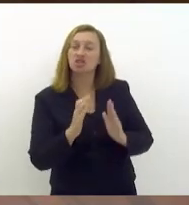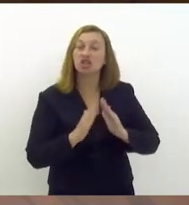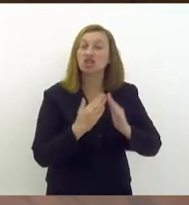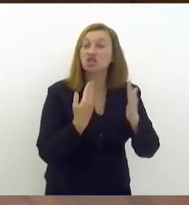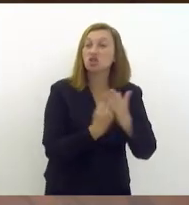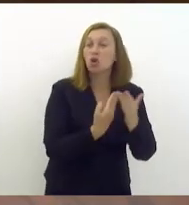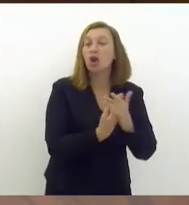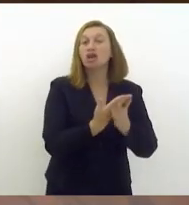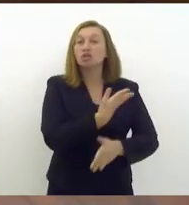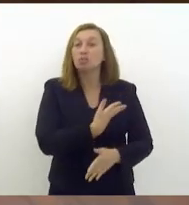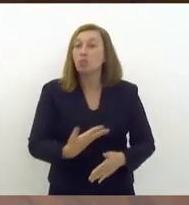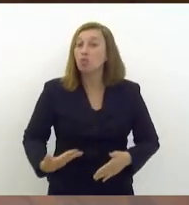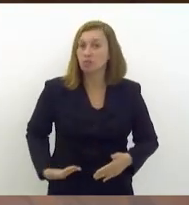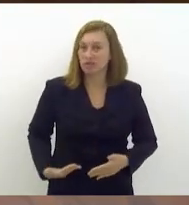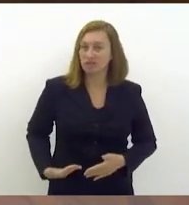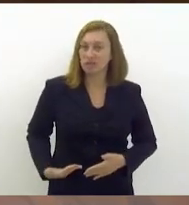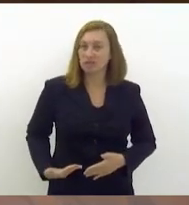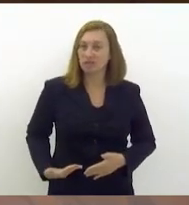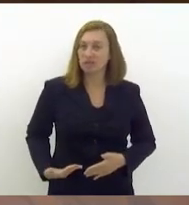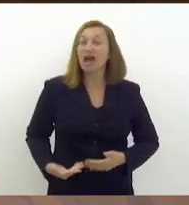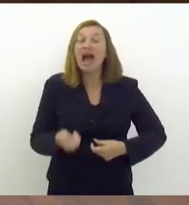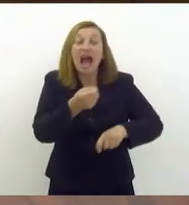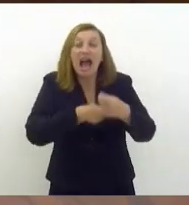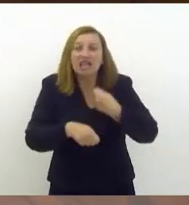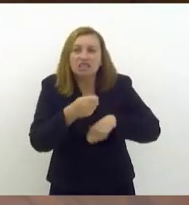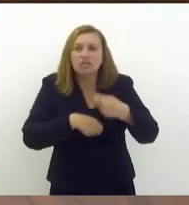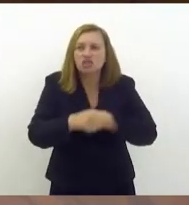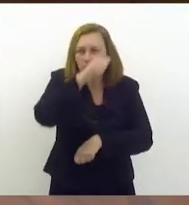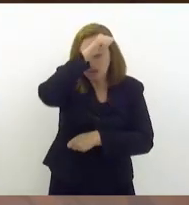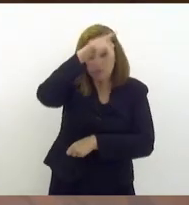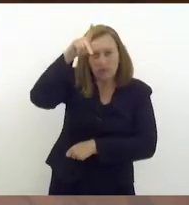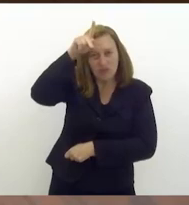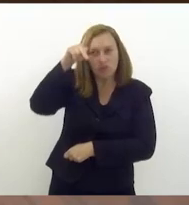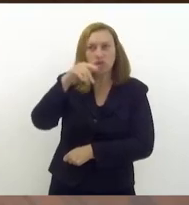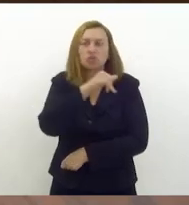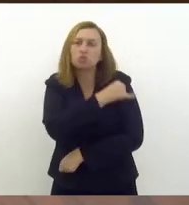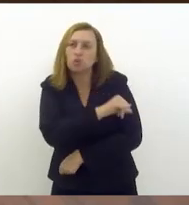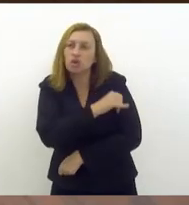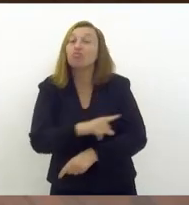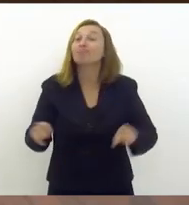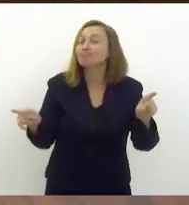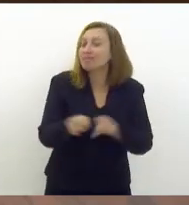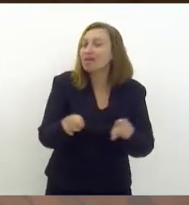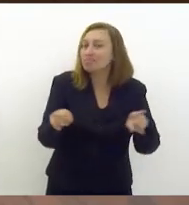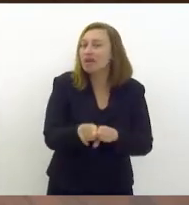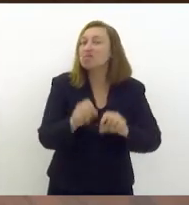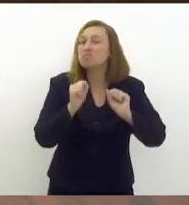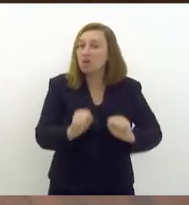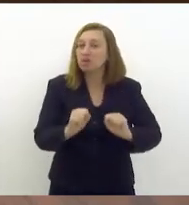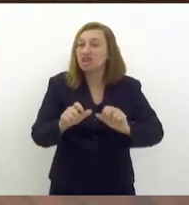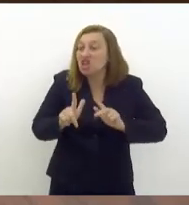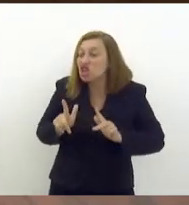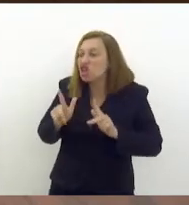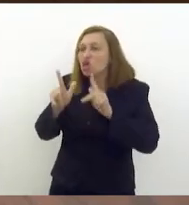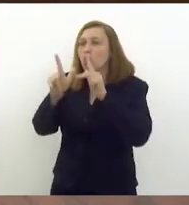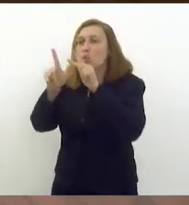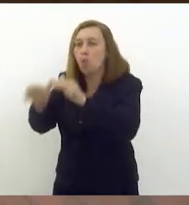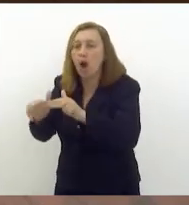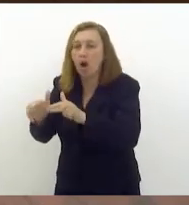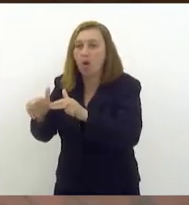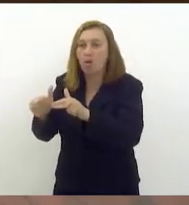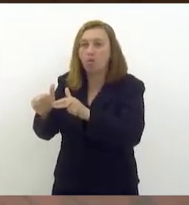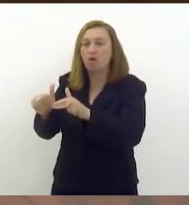colégios administrados pela prefeitura do Rio Também possam ter acesso